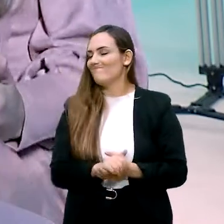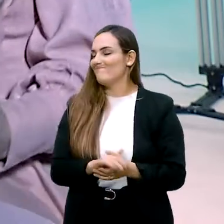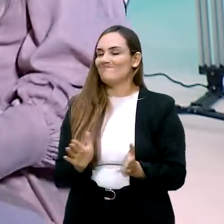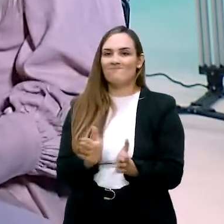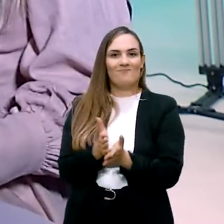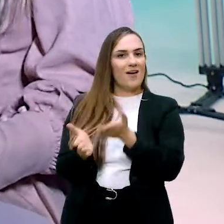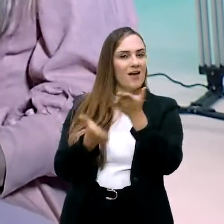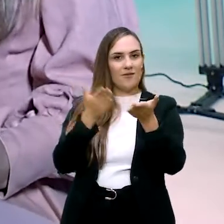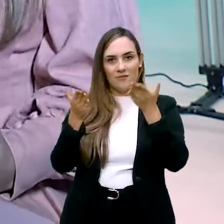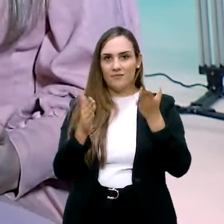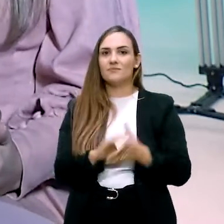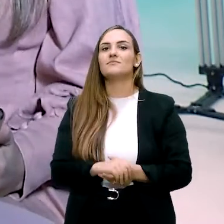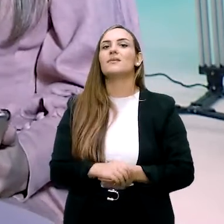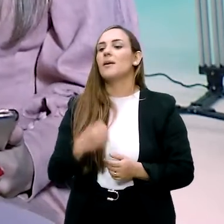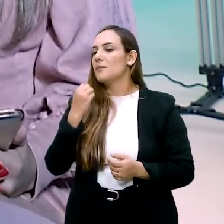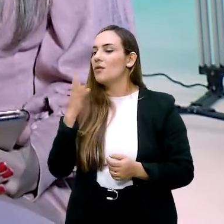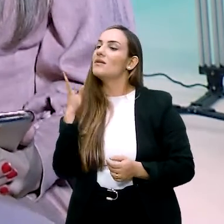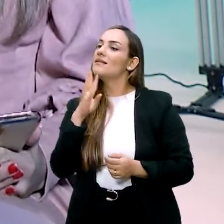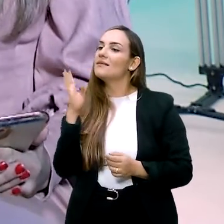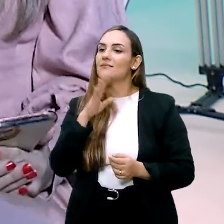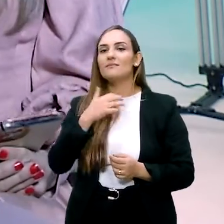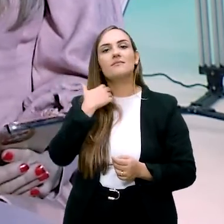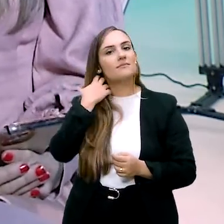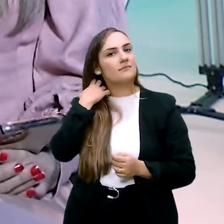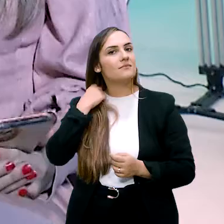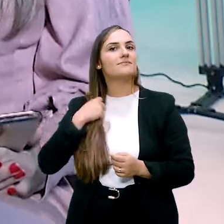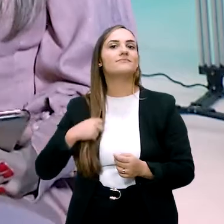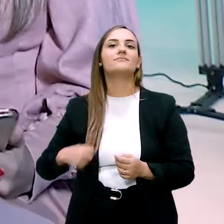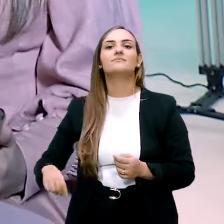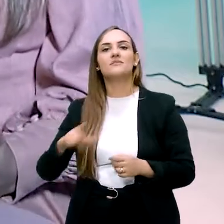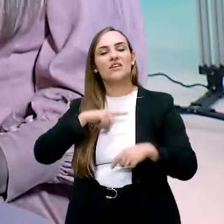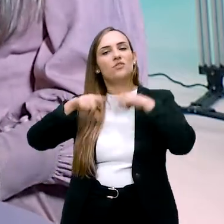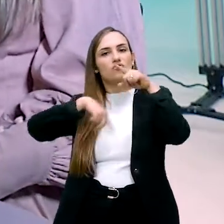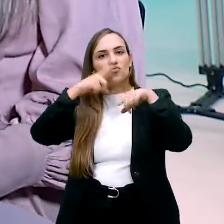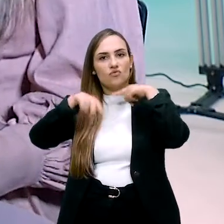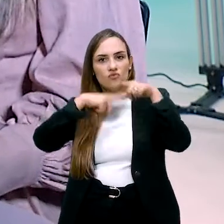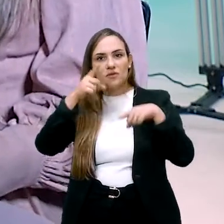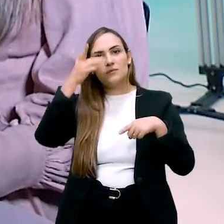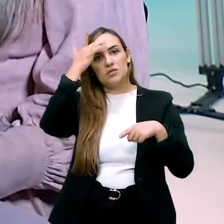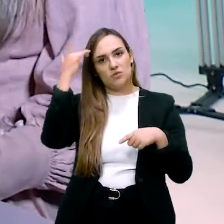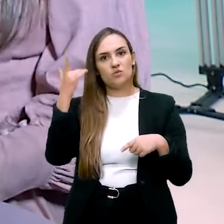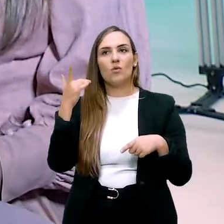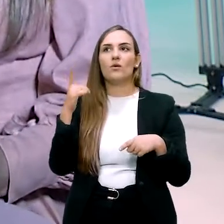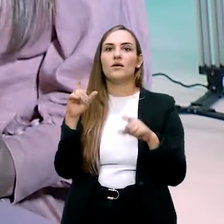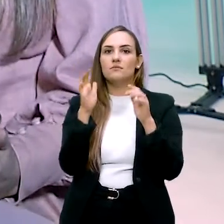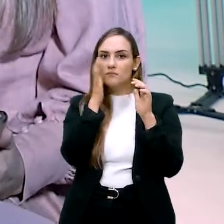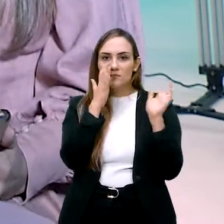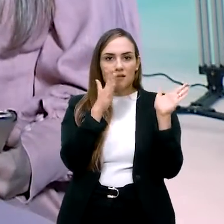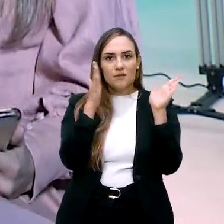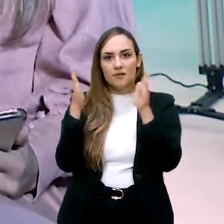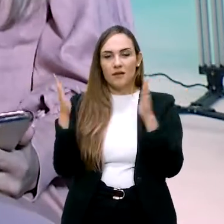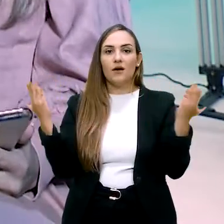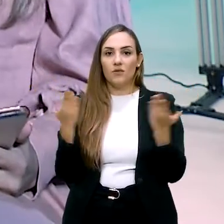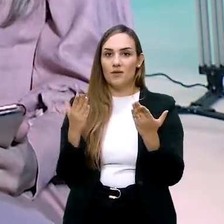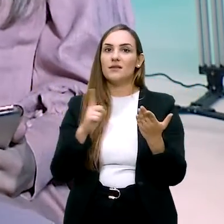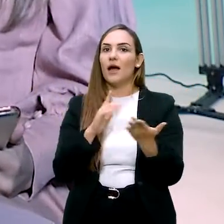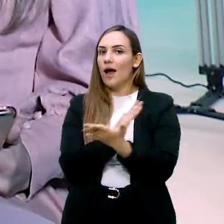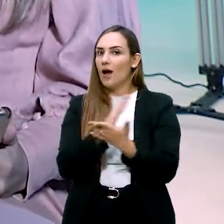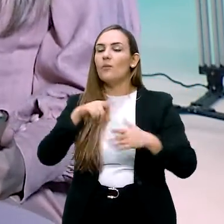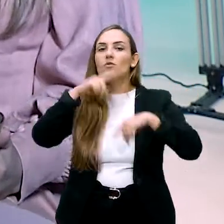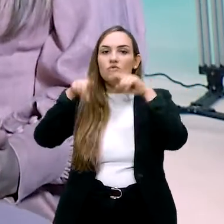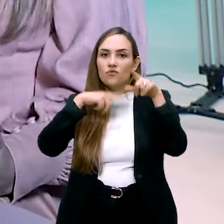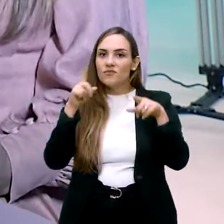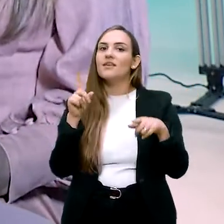Está maravilhosa, fluiu muito bem e realmente tirou bastante dúvidas dos telespectadores, com certeza, e vamos tirar mais algumas